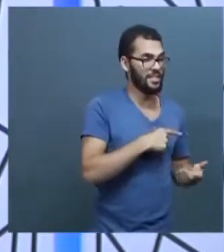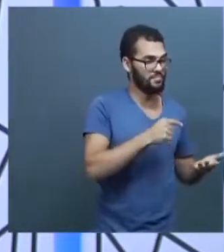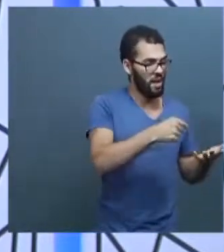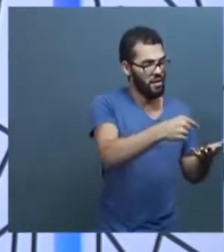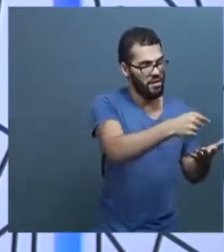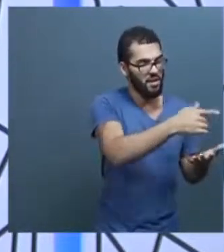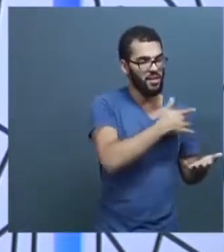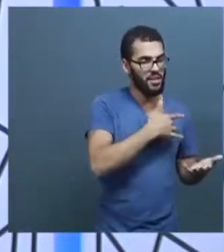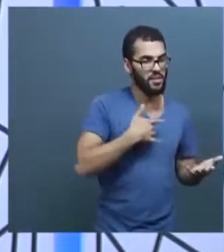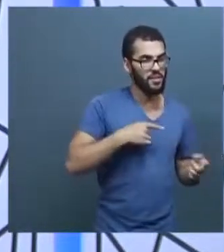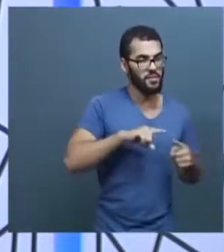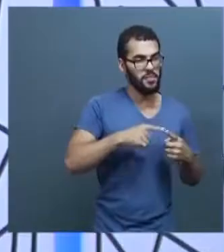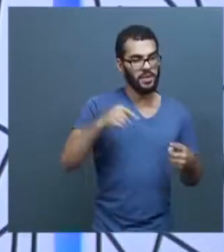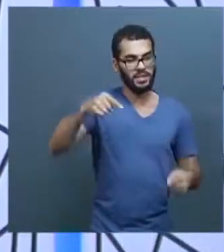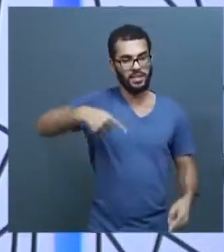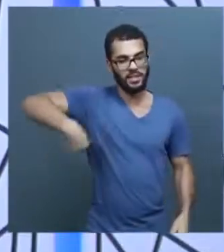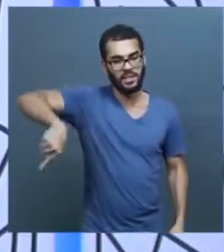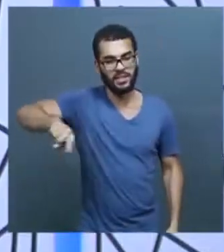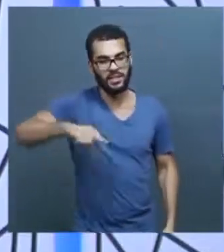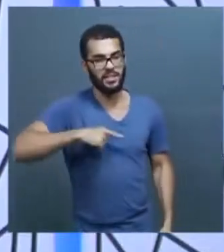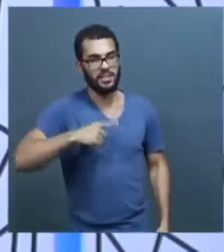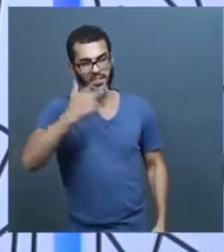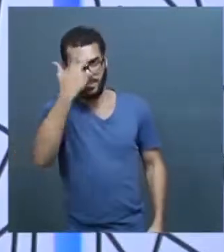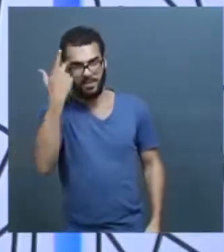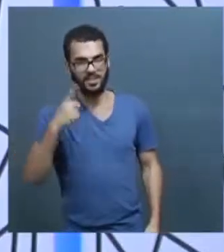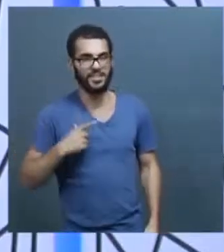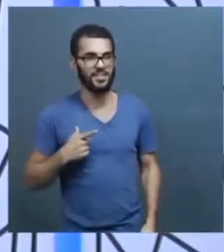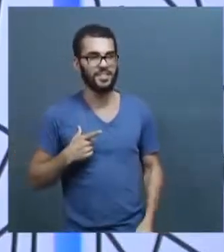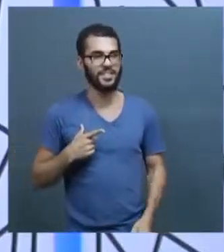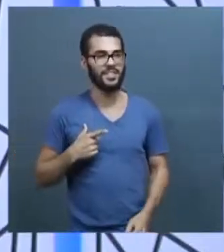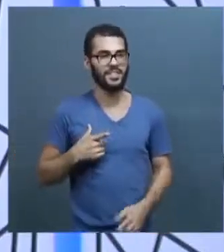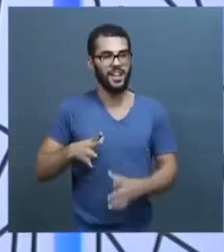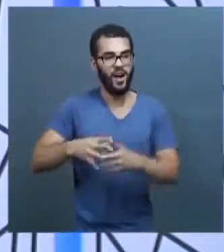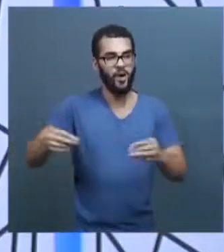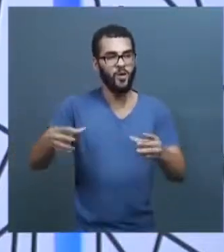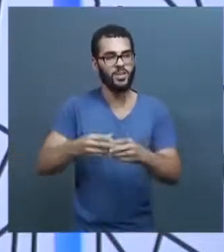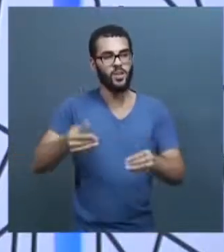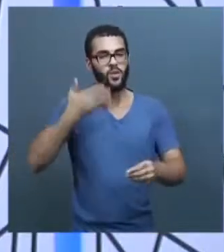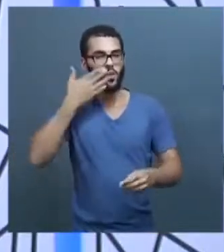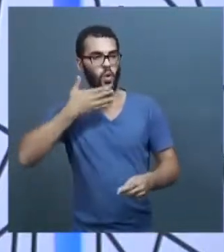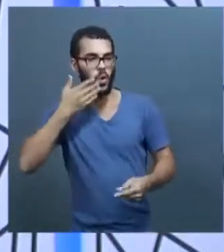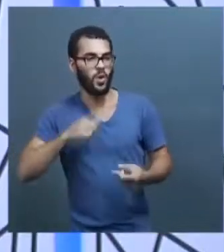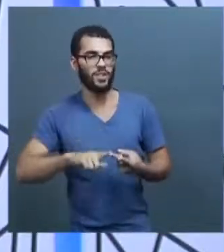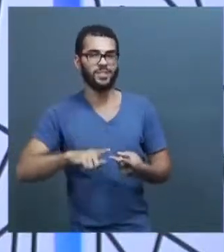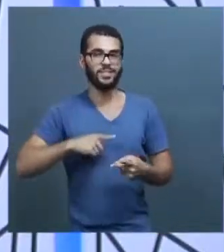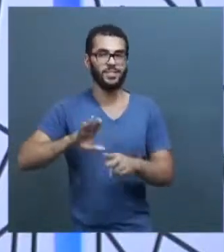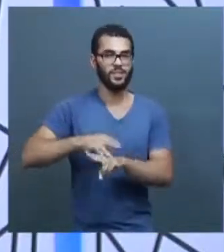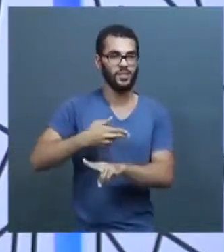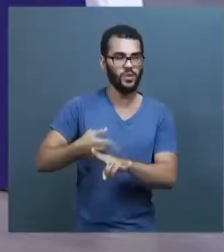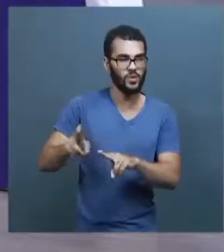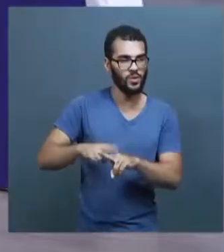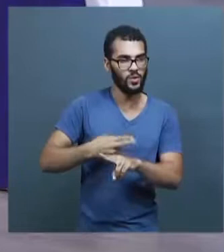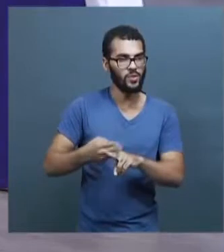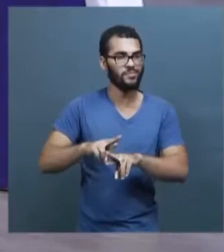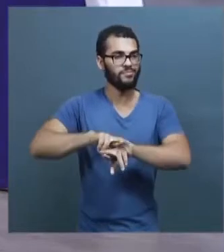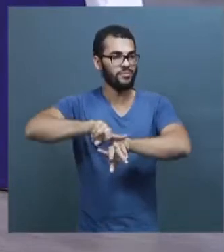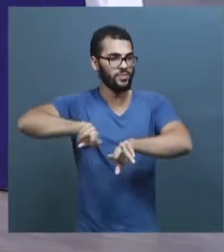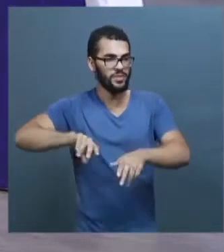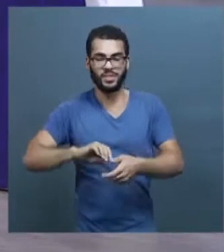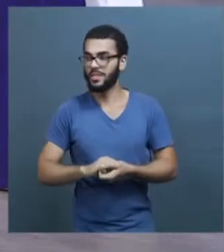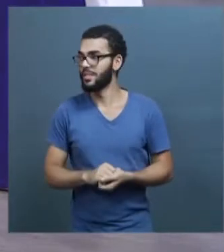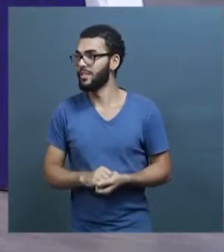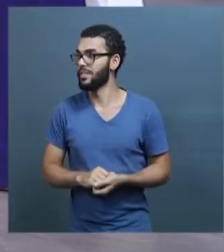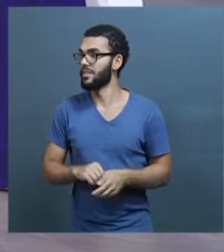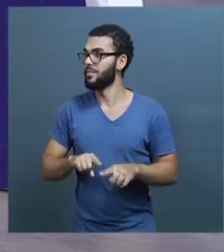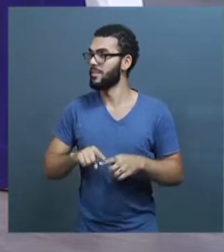lá os ambulantes esperando as crianças com algodão doce, com chocolate, com as balas. Os ambulantes ainda vão ser um problema porque